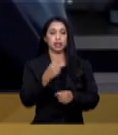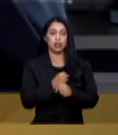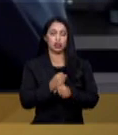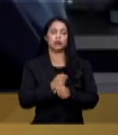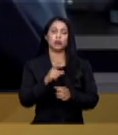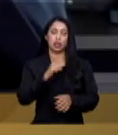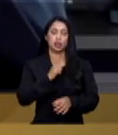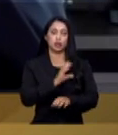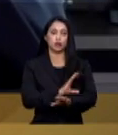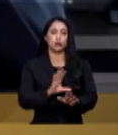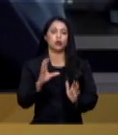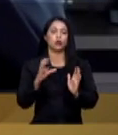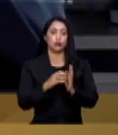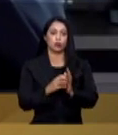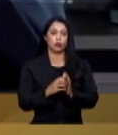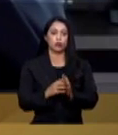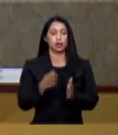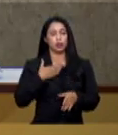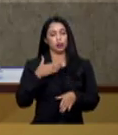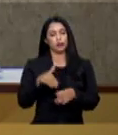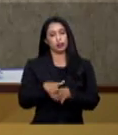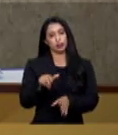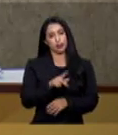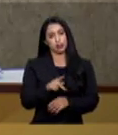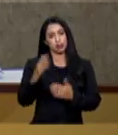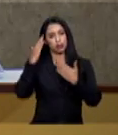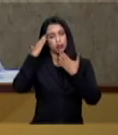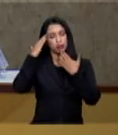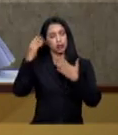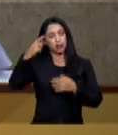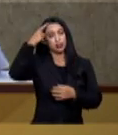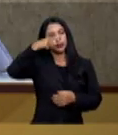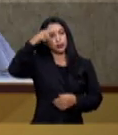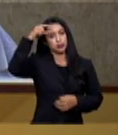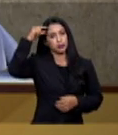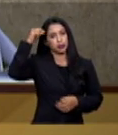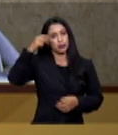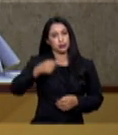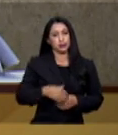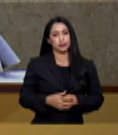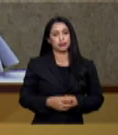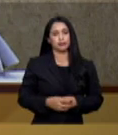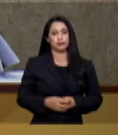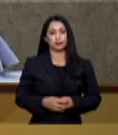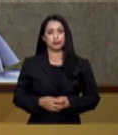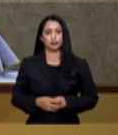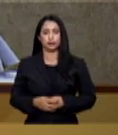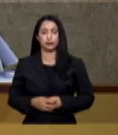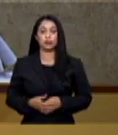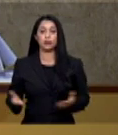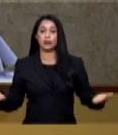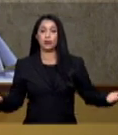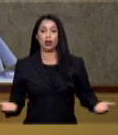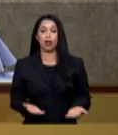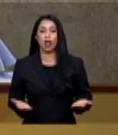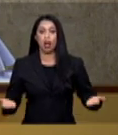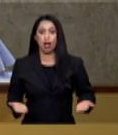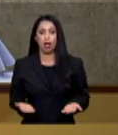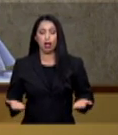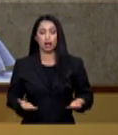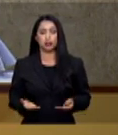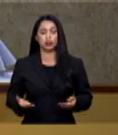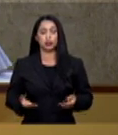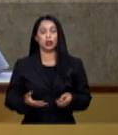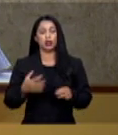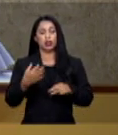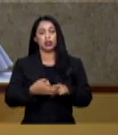conclusão. É como voto, presidente. Muito obrigado, ministro José Alberto Barroso. Agora, passa a palavra à sua excelência,